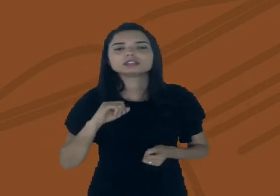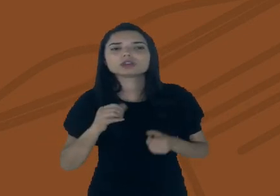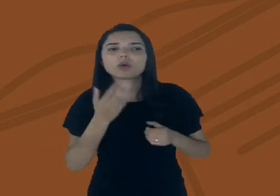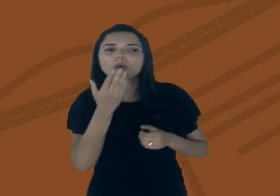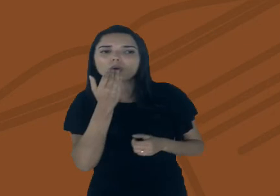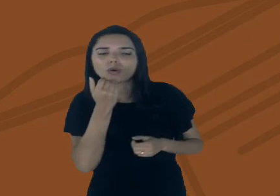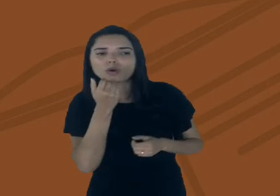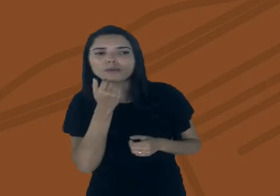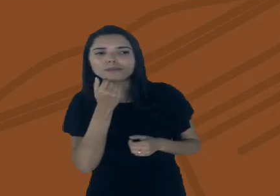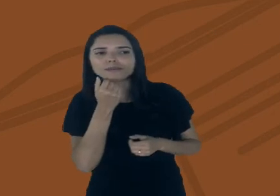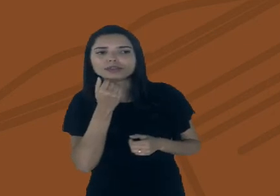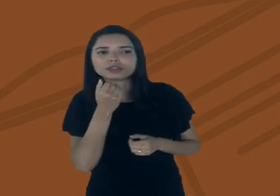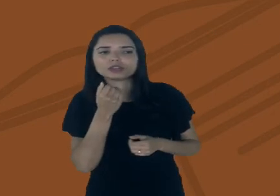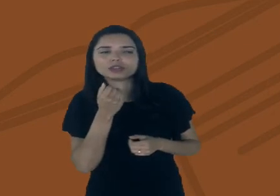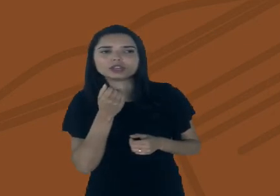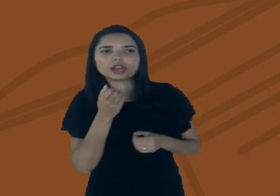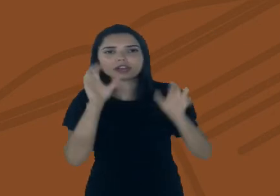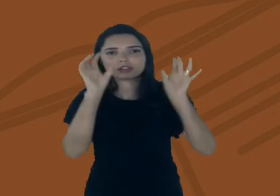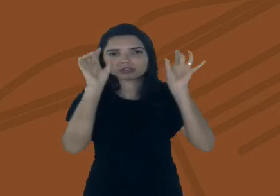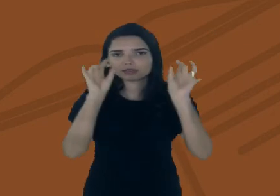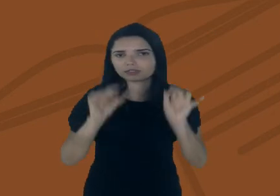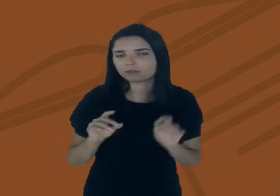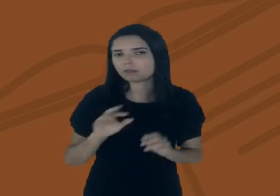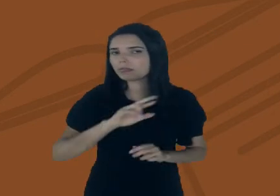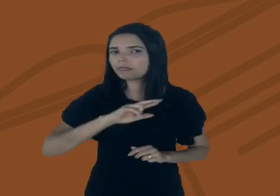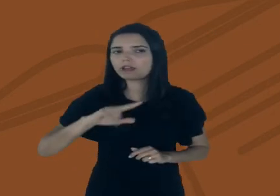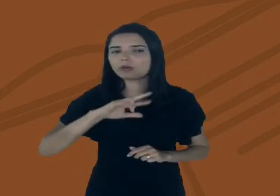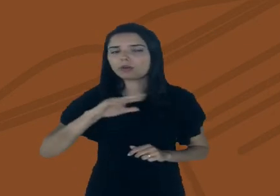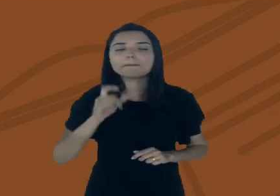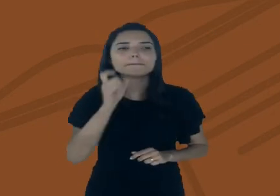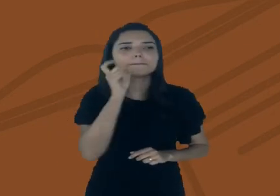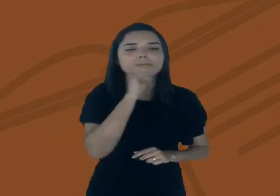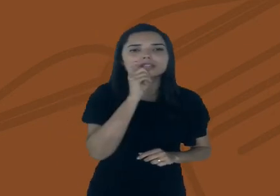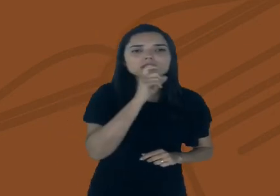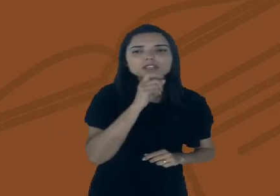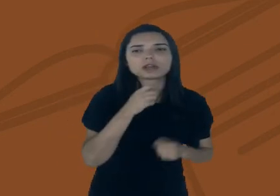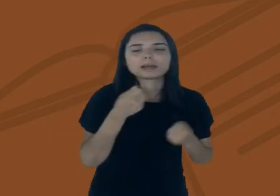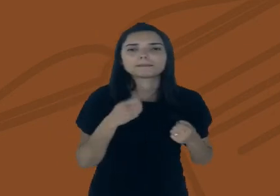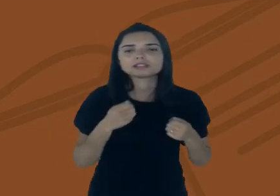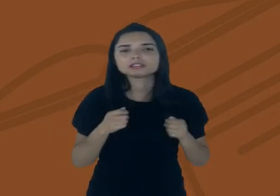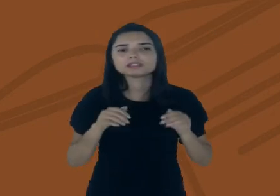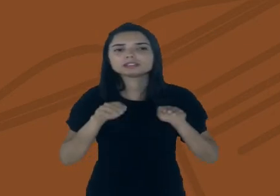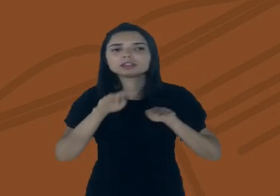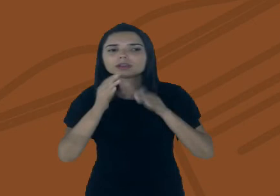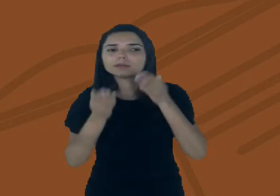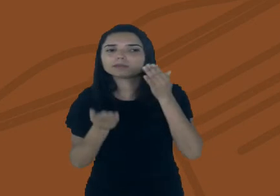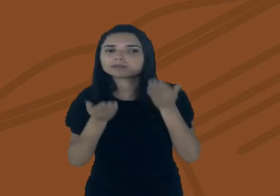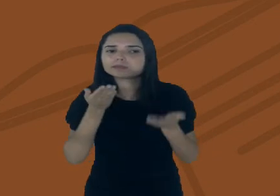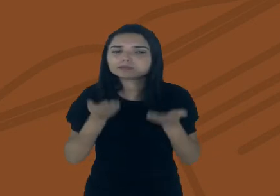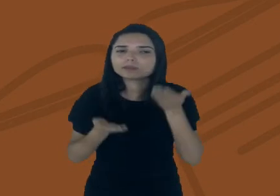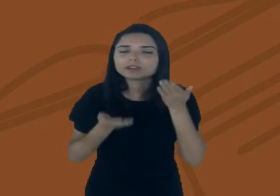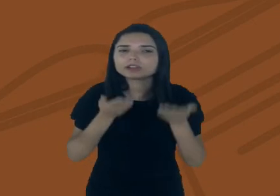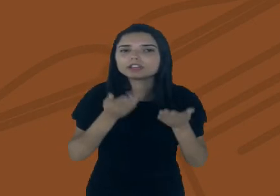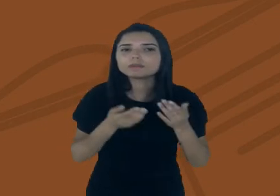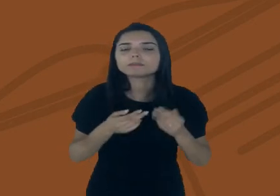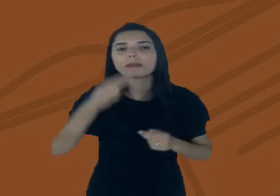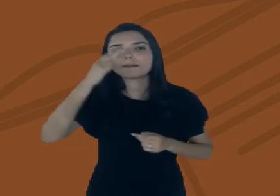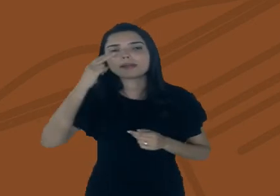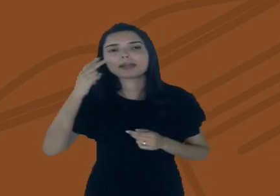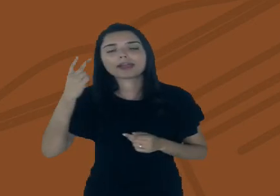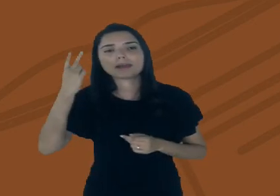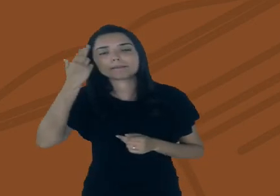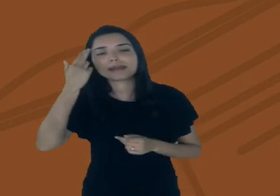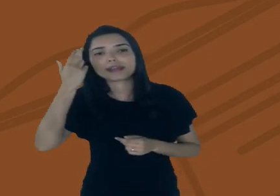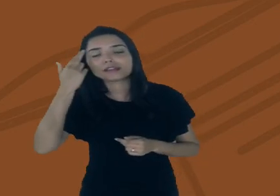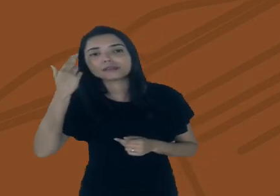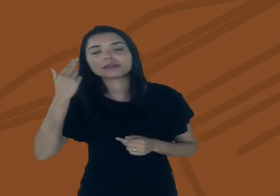do diabético deve ser saudável e equilibrada, ou seja, a mesma que é recomendada para pessoas sem